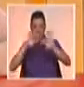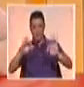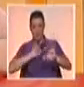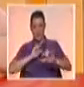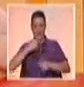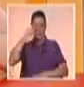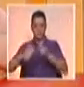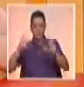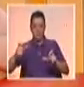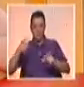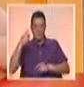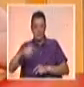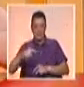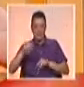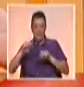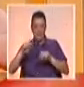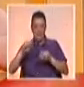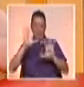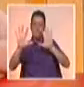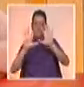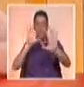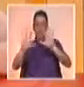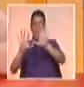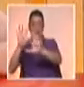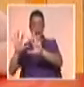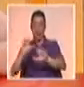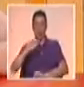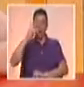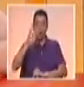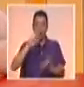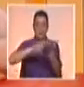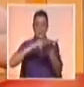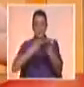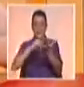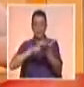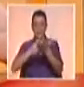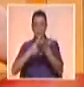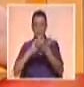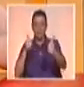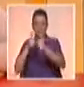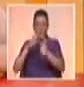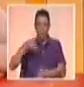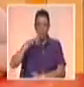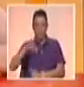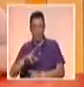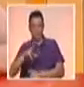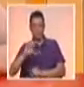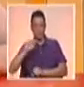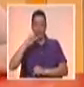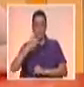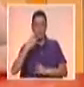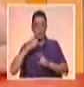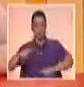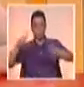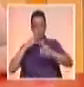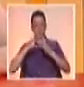pessoas tendem a ver aquilo como uma espécie de mímica ou como uma tradução colada ao português, não lhe reconhecem